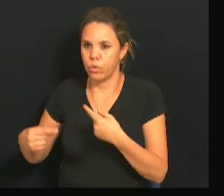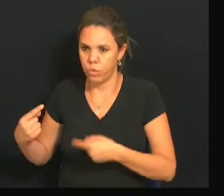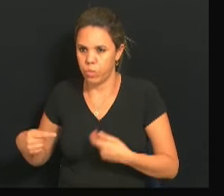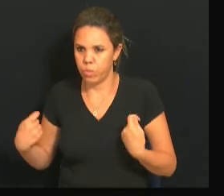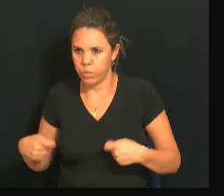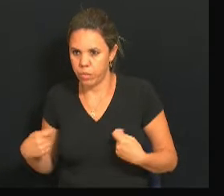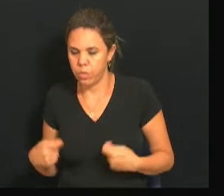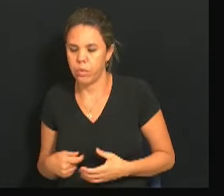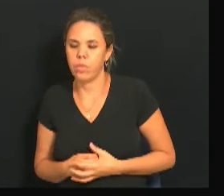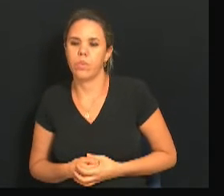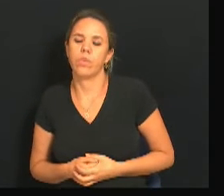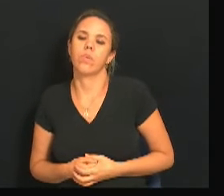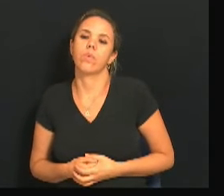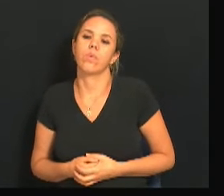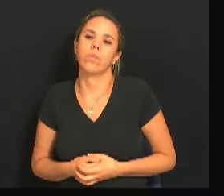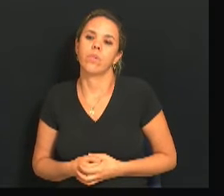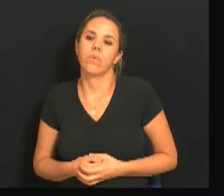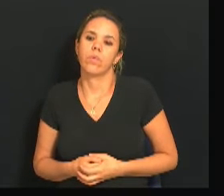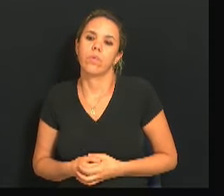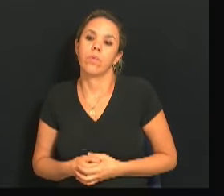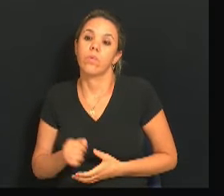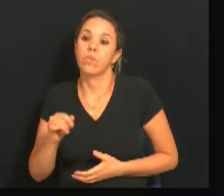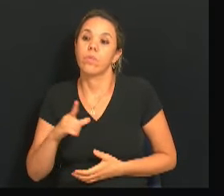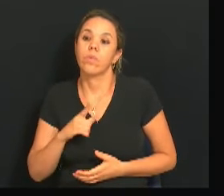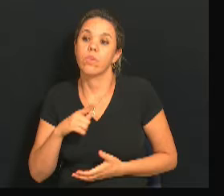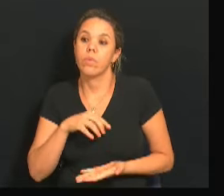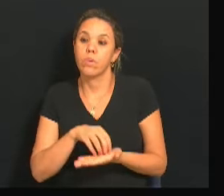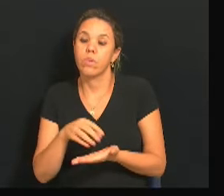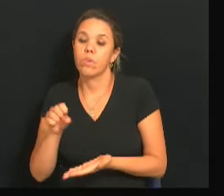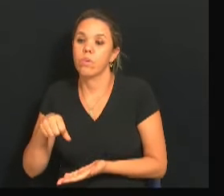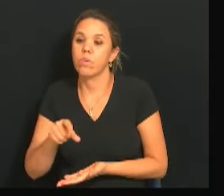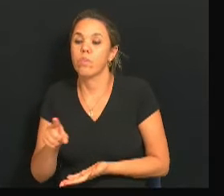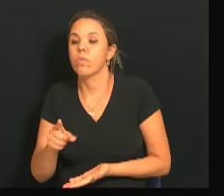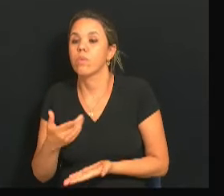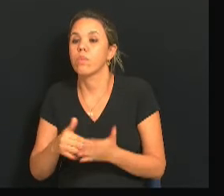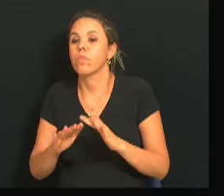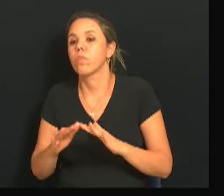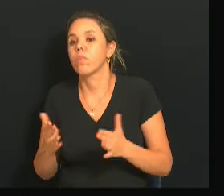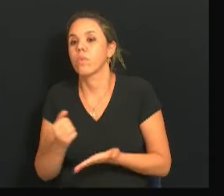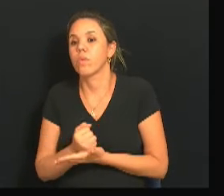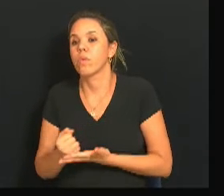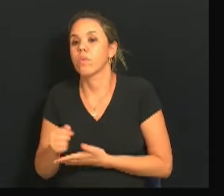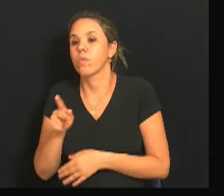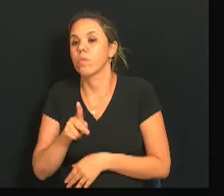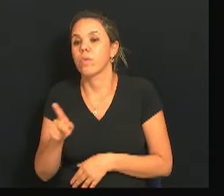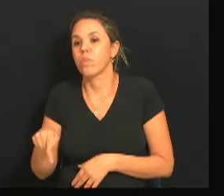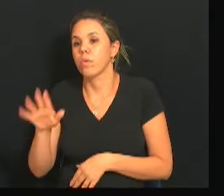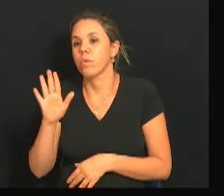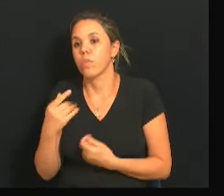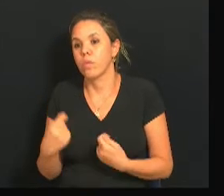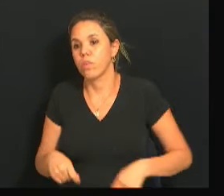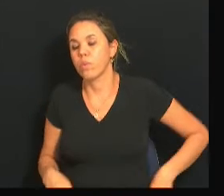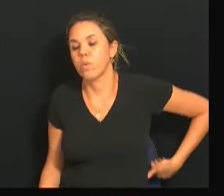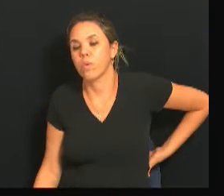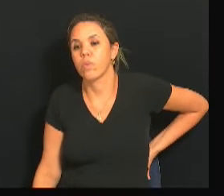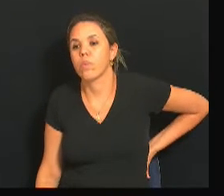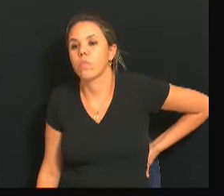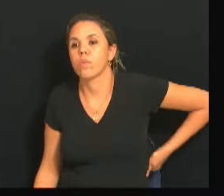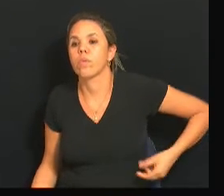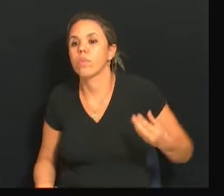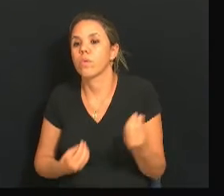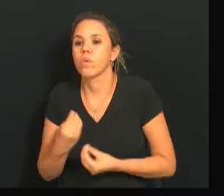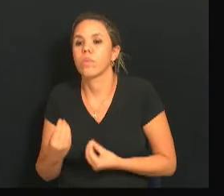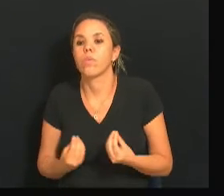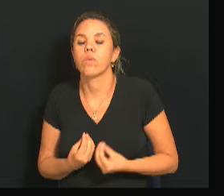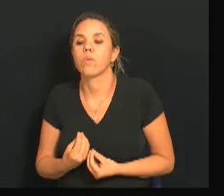disse, né, de se vai ter novas unidades ou não, também contratação de professores, tá? Quer dizer, como que a gente deixa